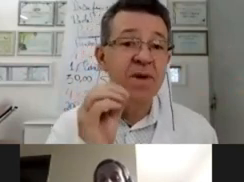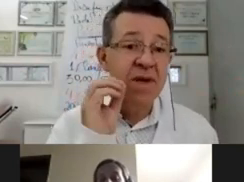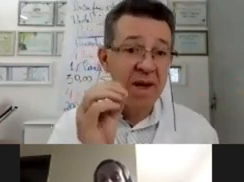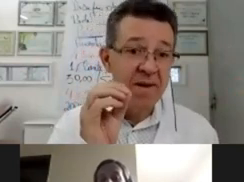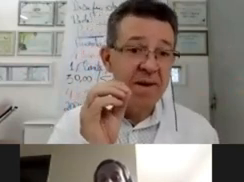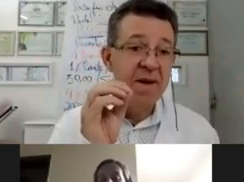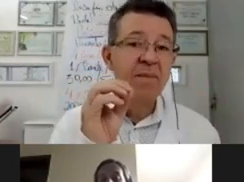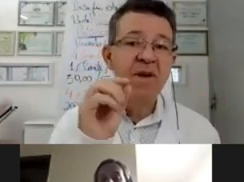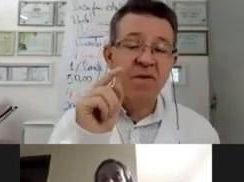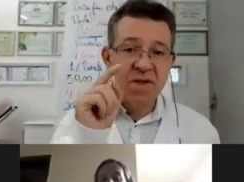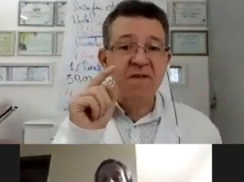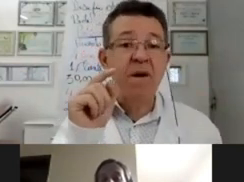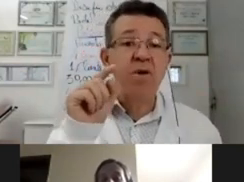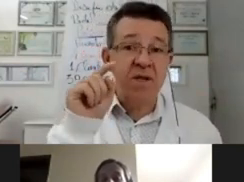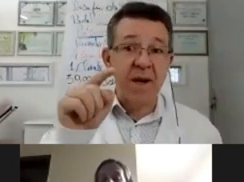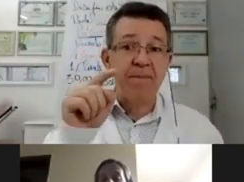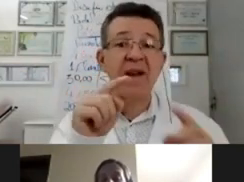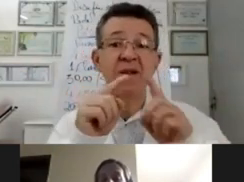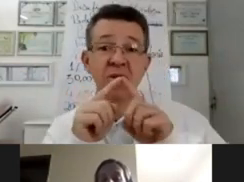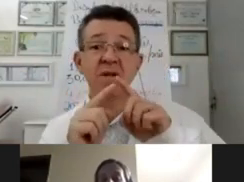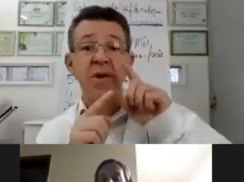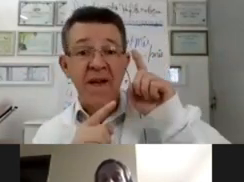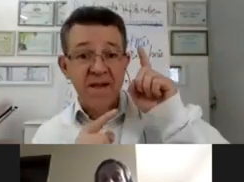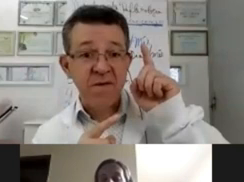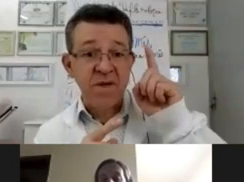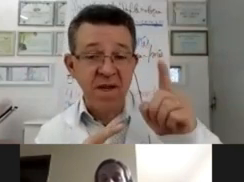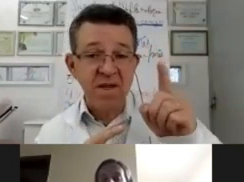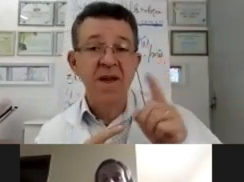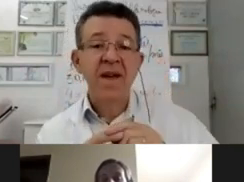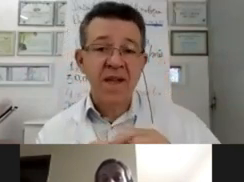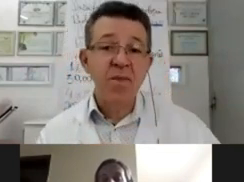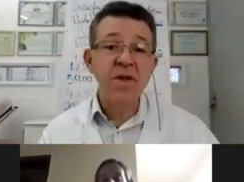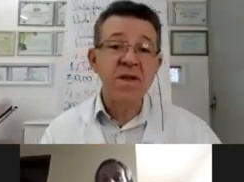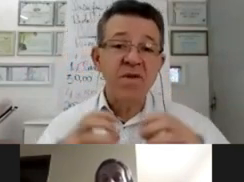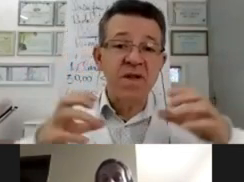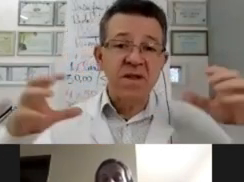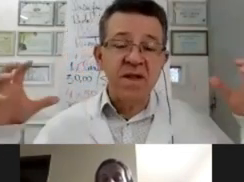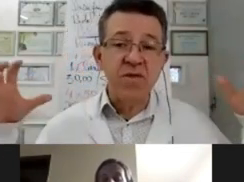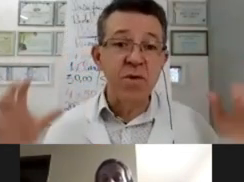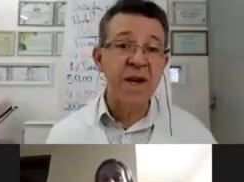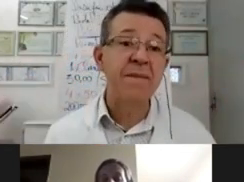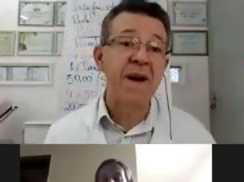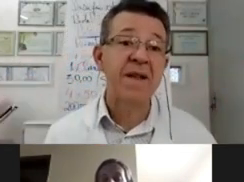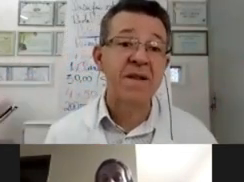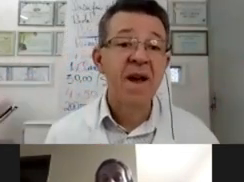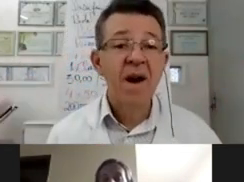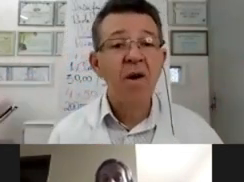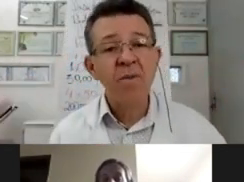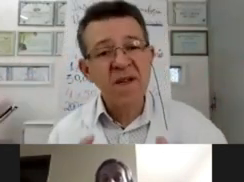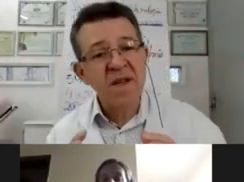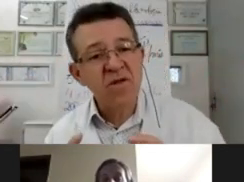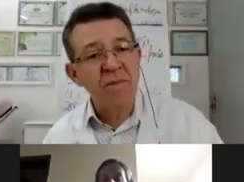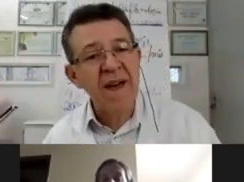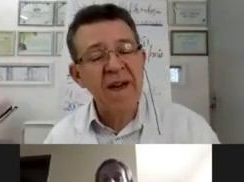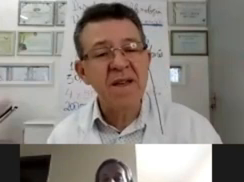falarem por quê? Porque vocês vão mostrar para as outras colegas de vocês que tem muitas de vocês que estão super animadas.